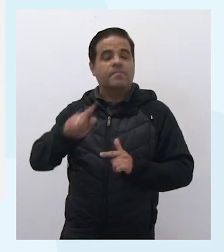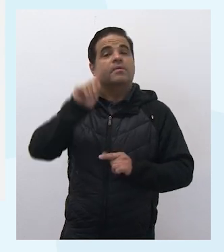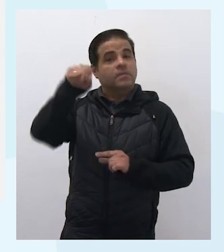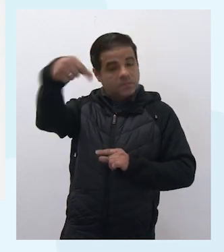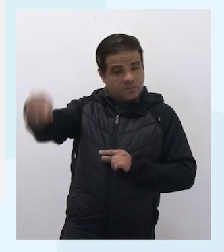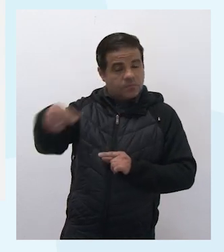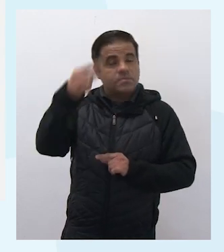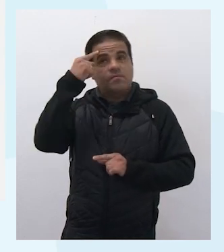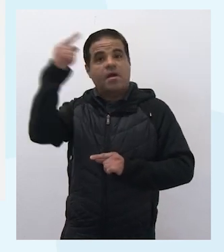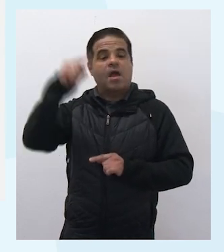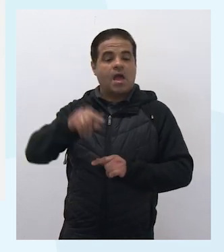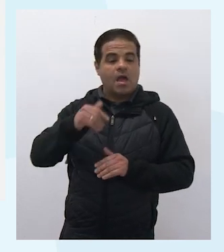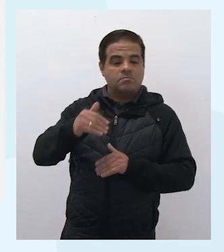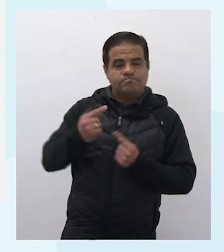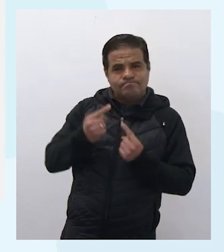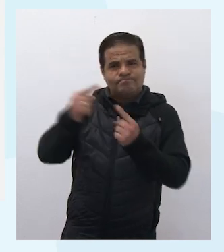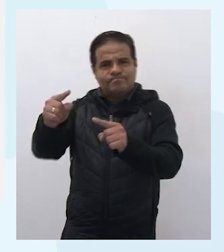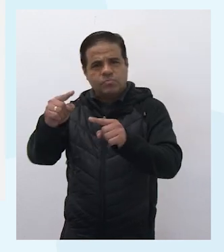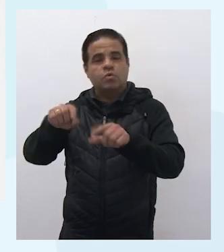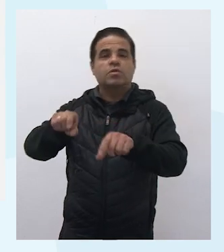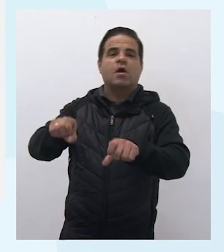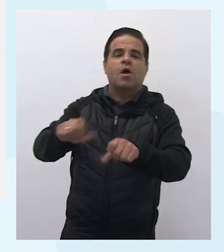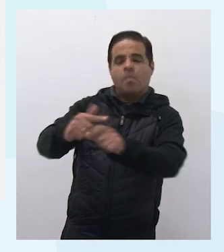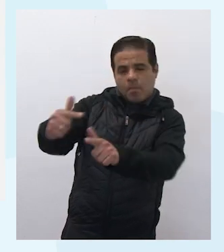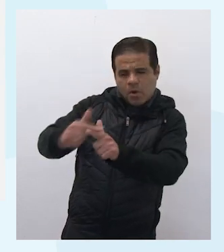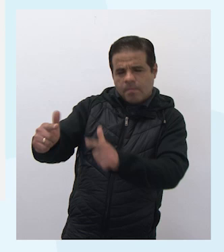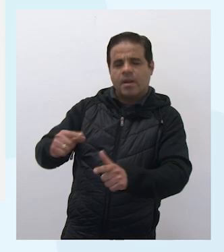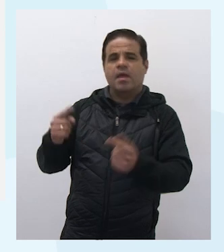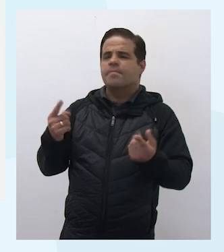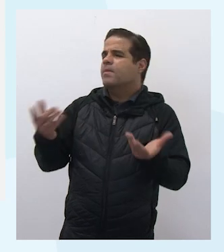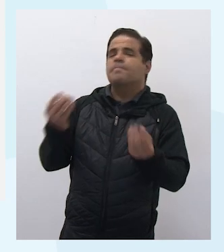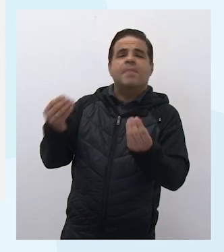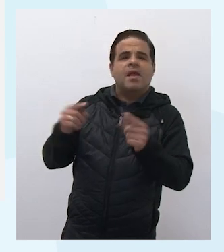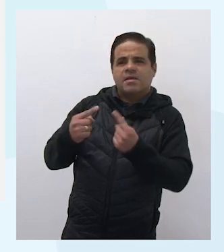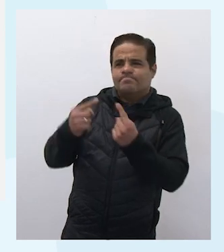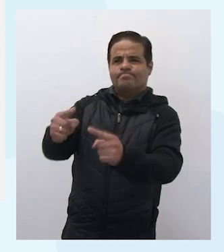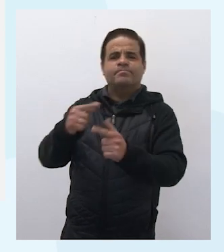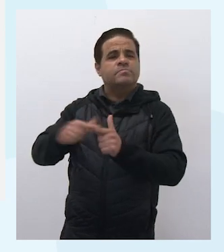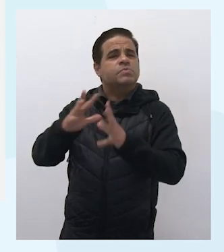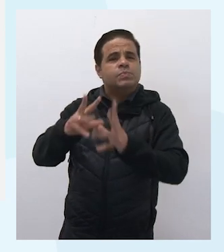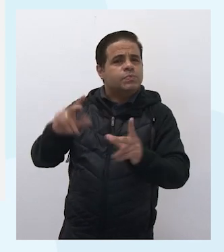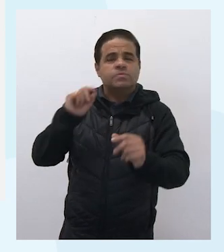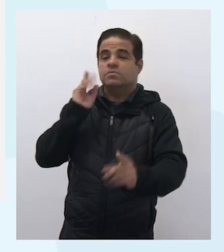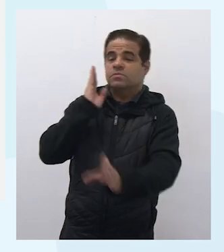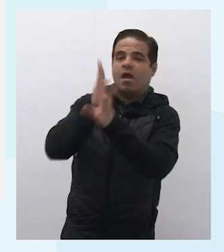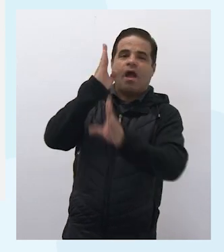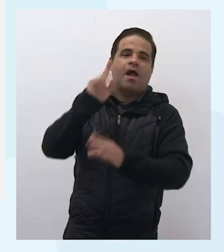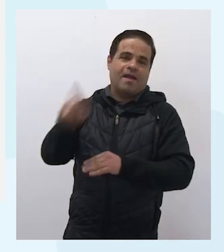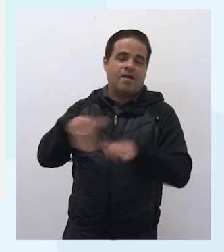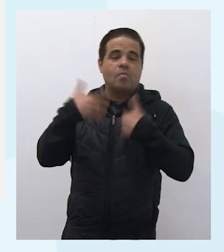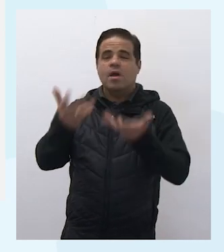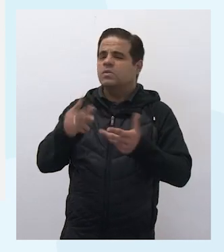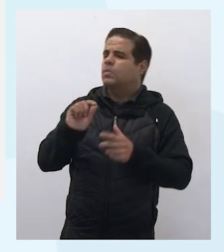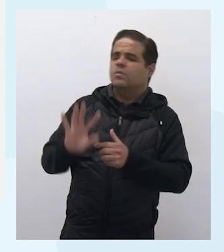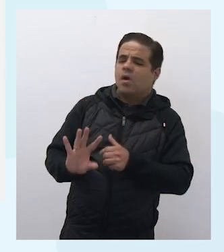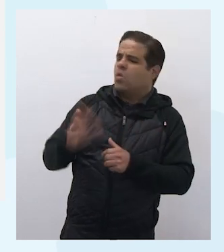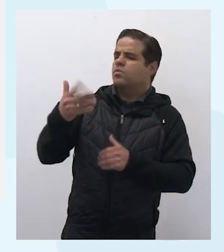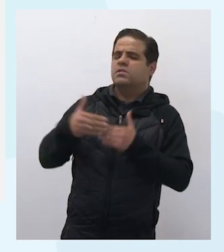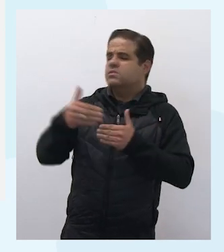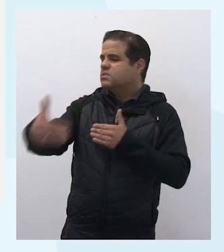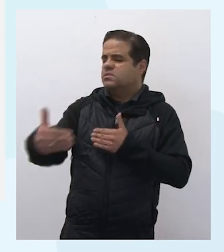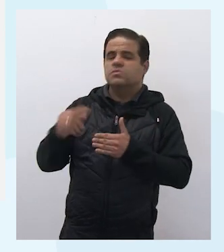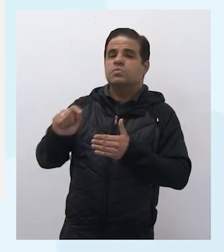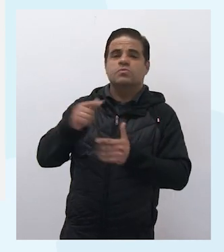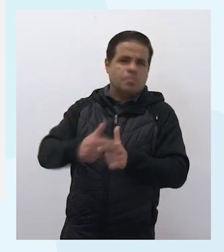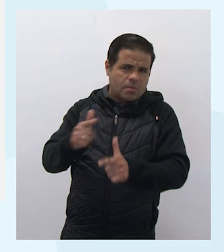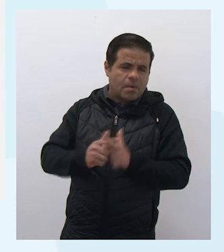depois você vai quebrar esse problema. Para que você quebra? Para poder identificar quais são as causas. O problema